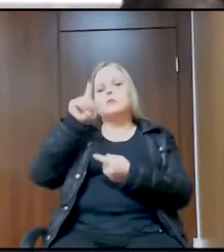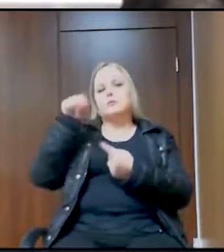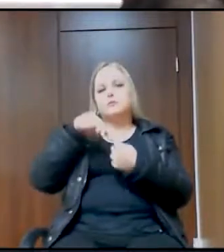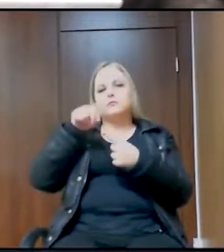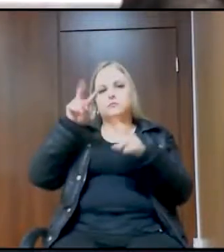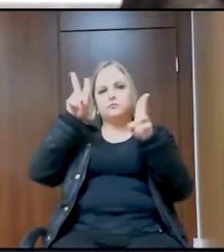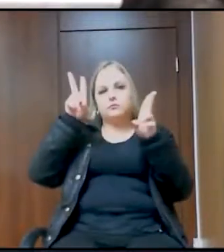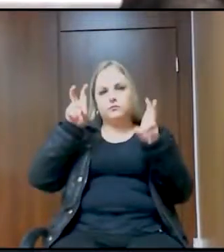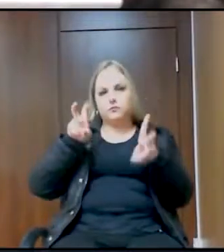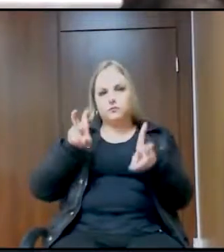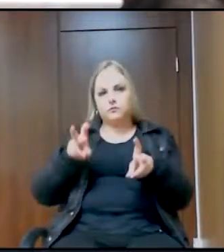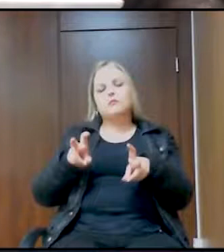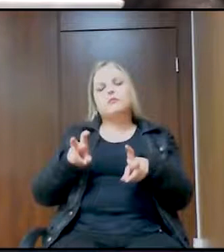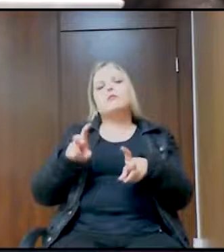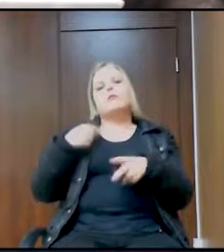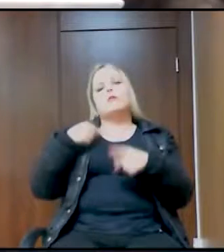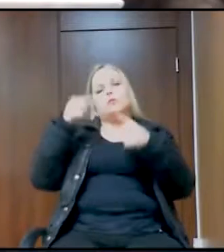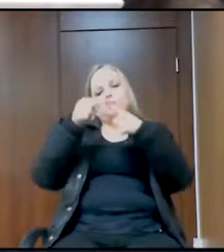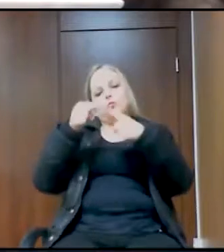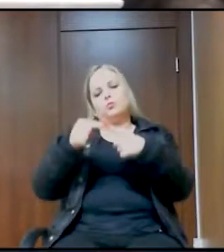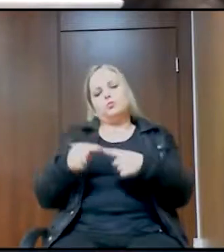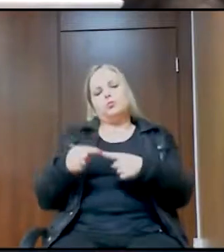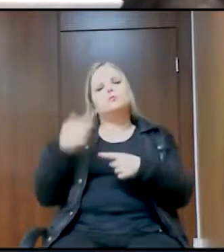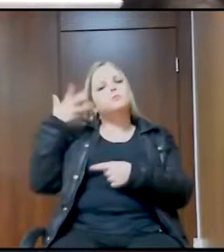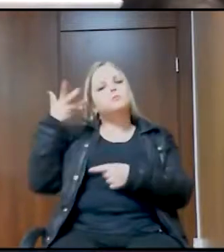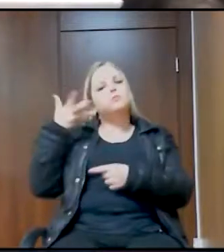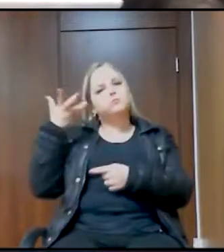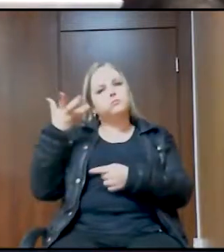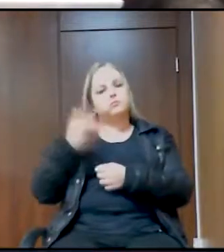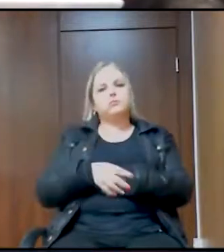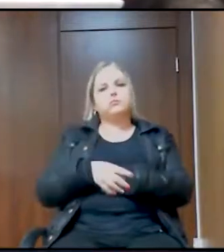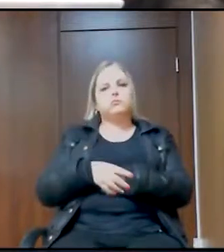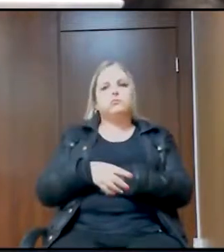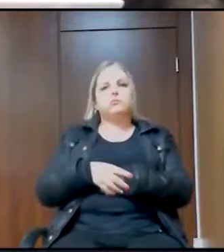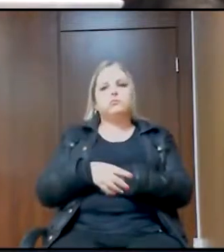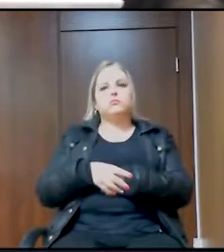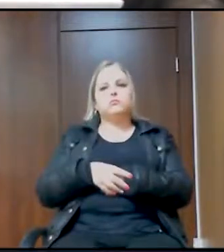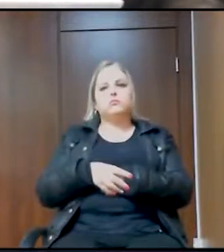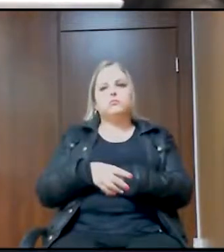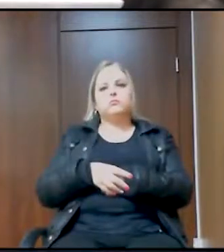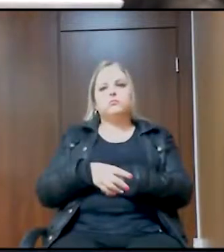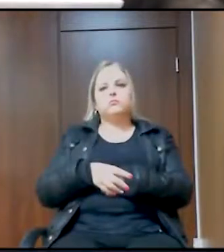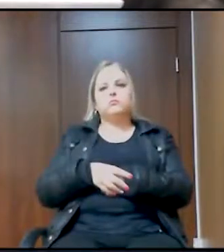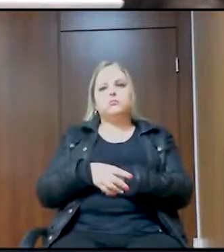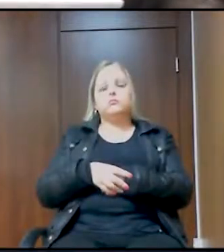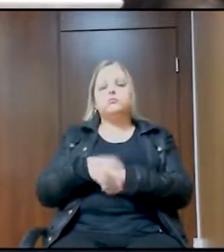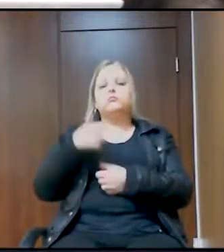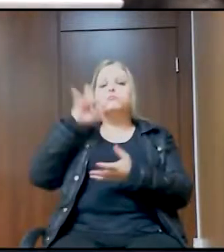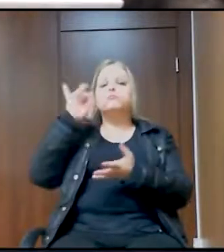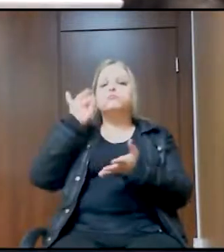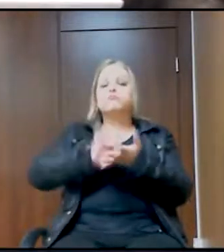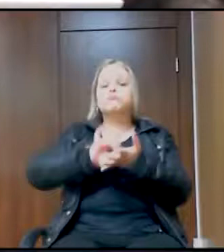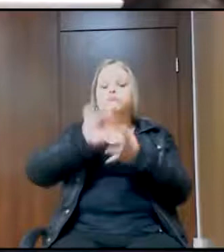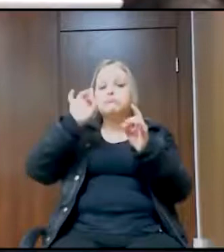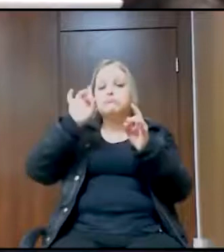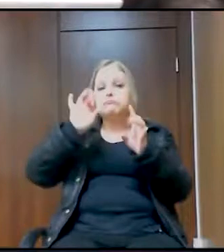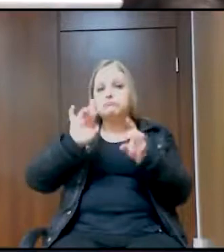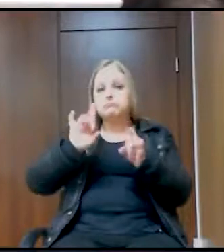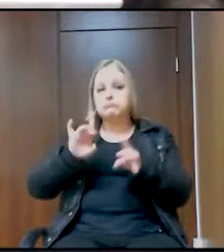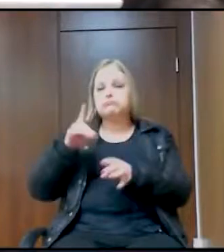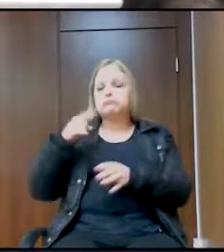que perpassam aqui o tema da audiência. E, bem, de forma específica, a